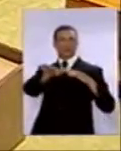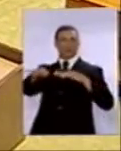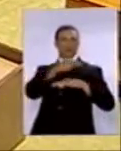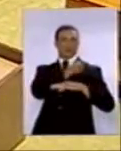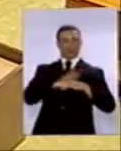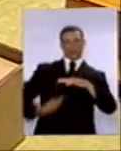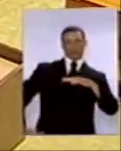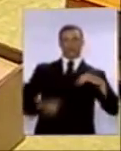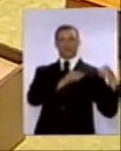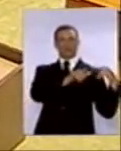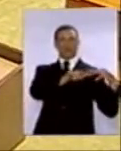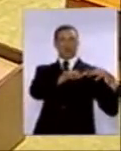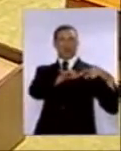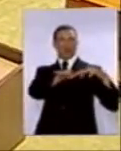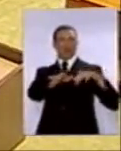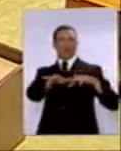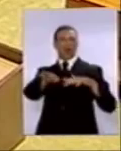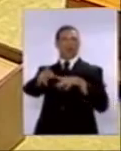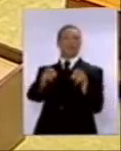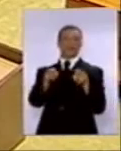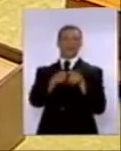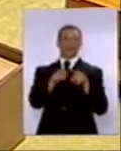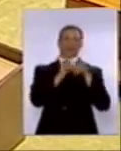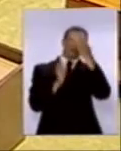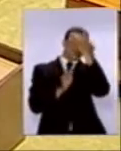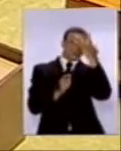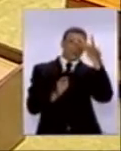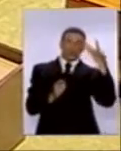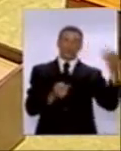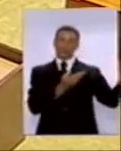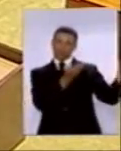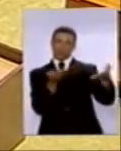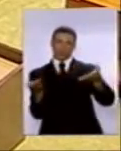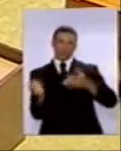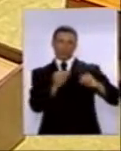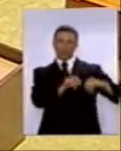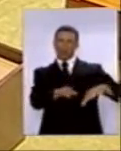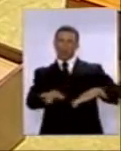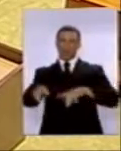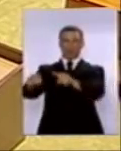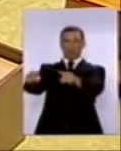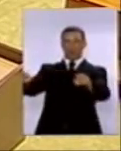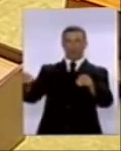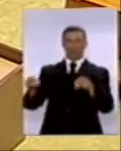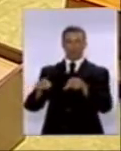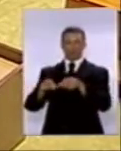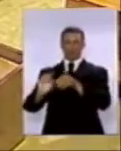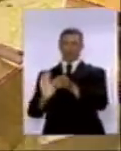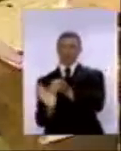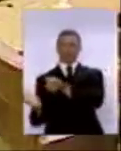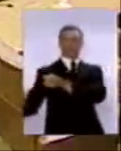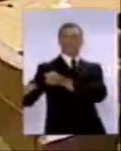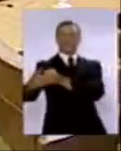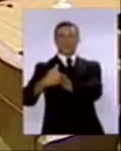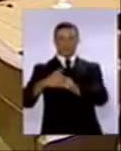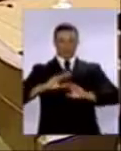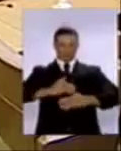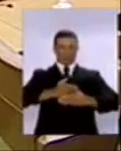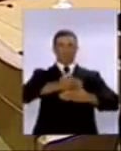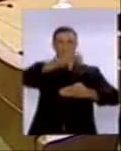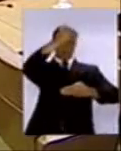ministros e também dos convidados para exatamente o local que fica atrás desta parede